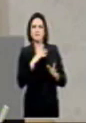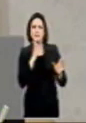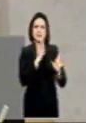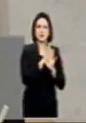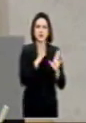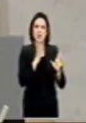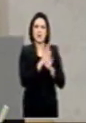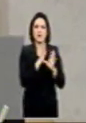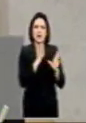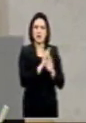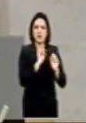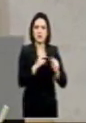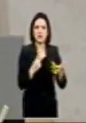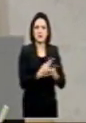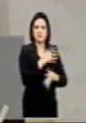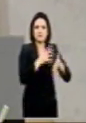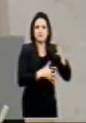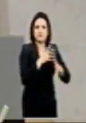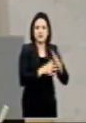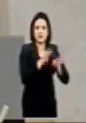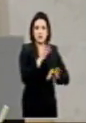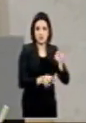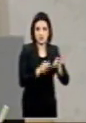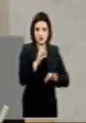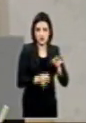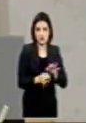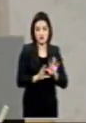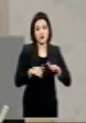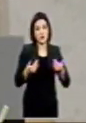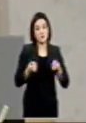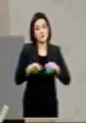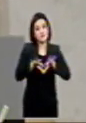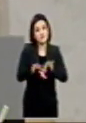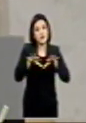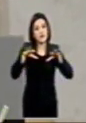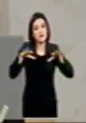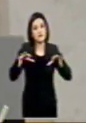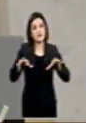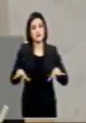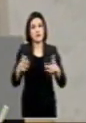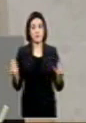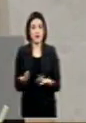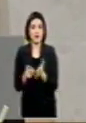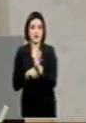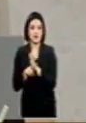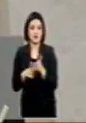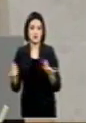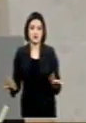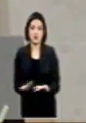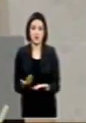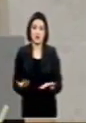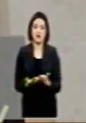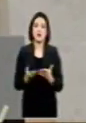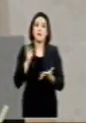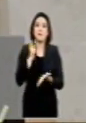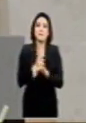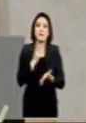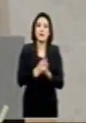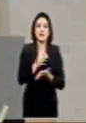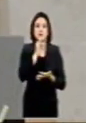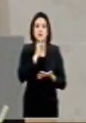devem ser separados desse contexto investigativo. Mesmo as interceptações